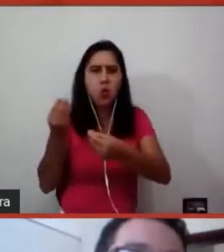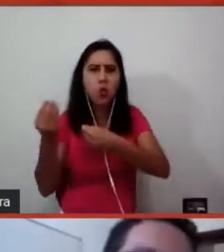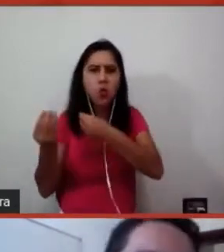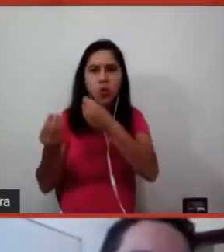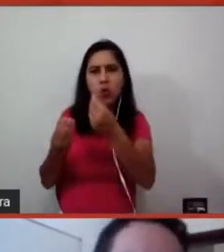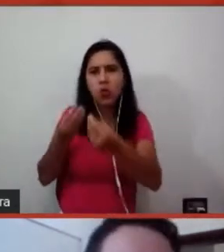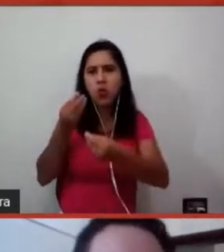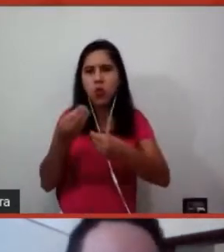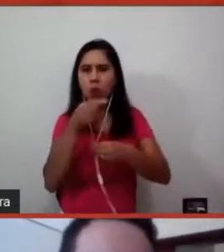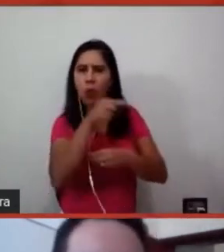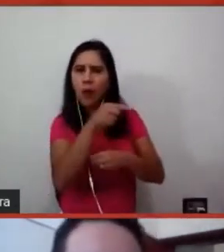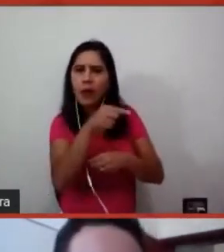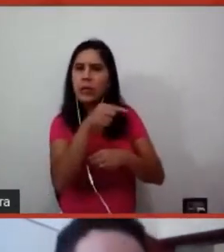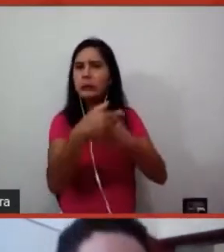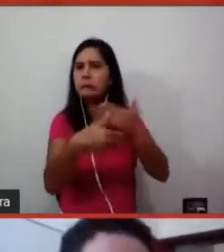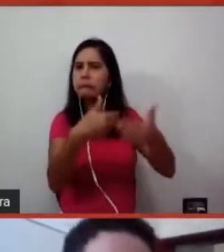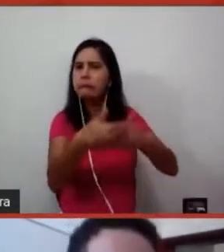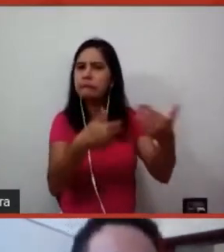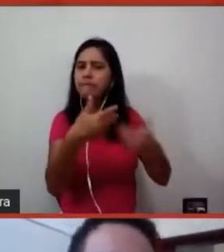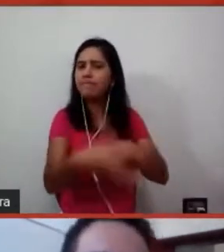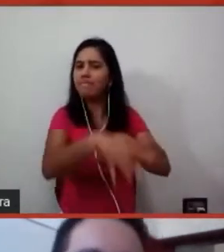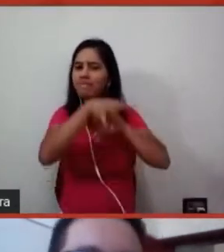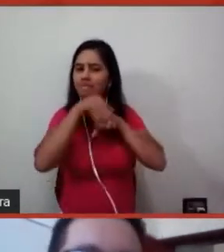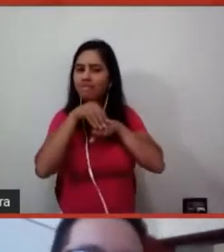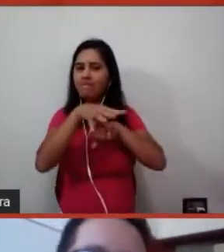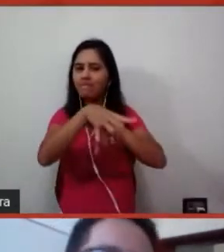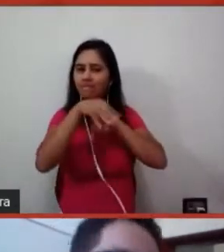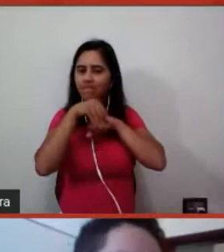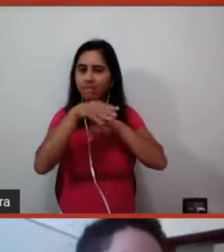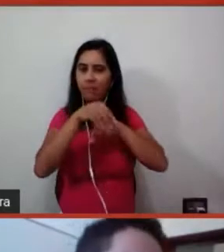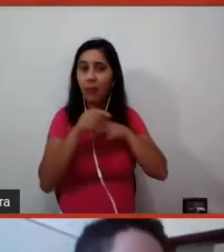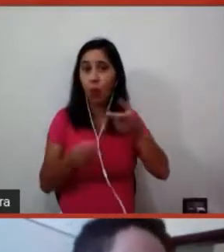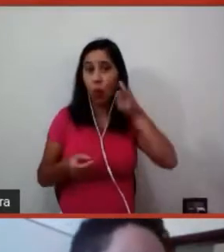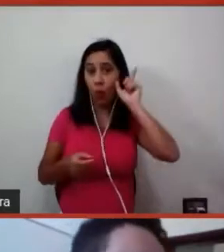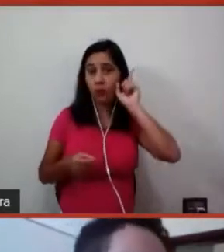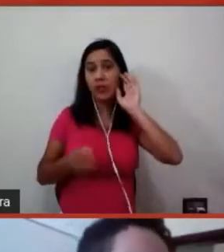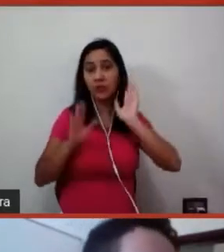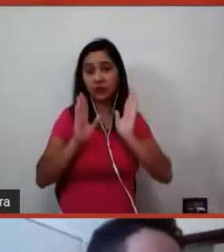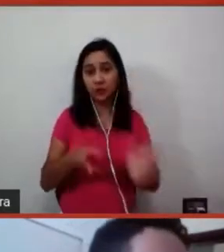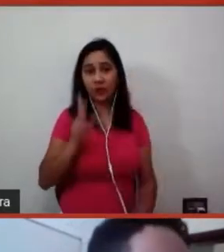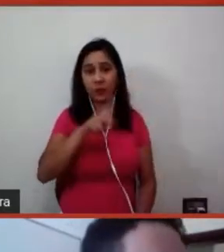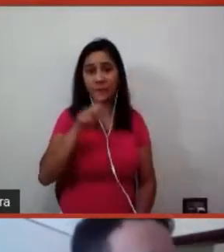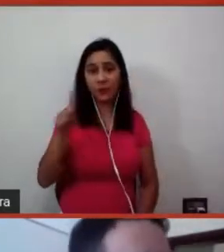da construção do conhecimento, né? Como a professora Maria Antônia bem falou ontem, né?